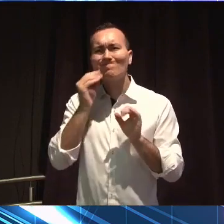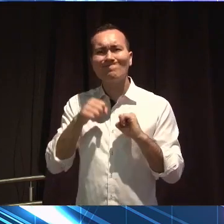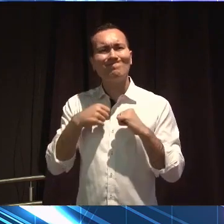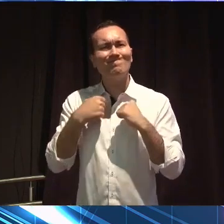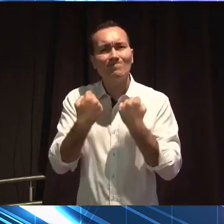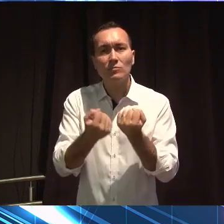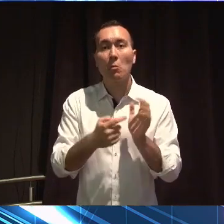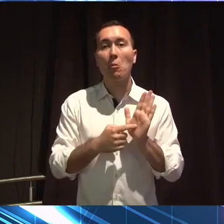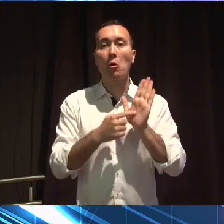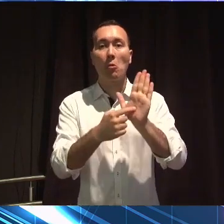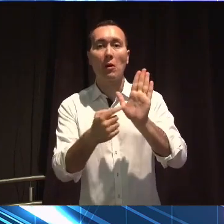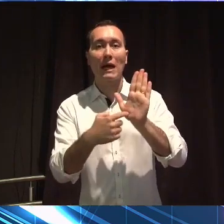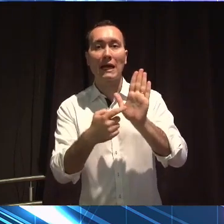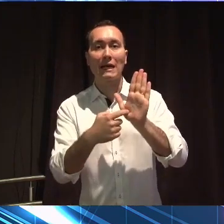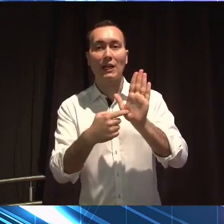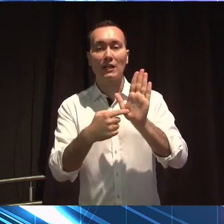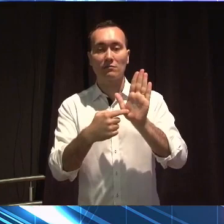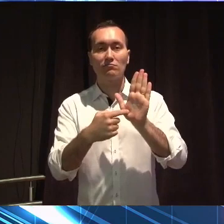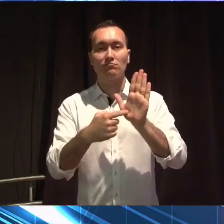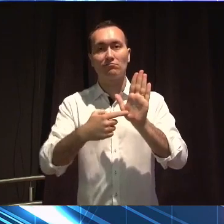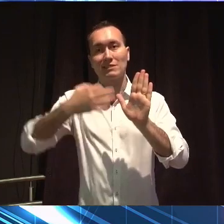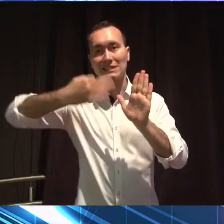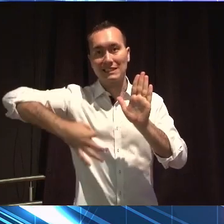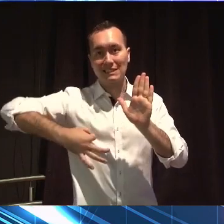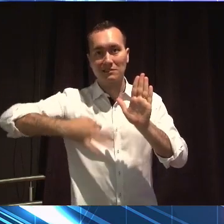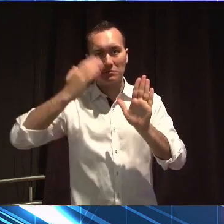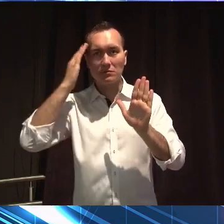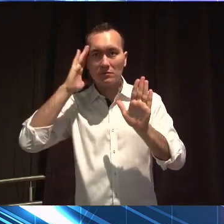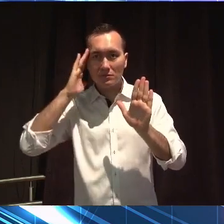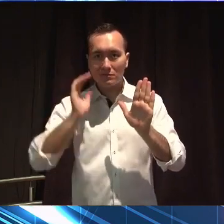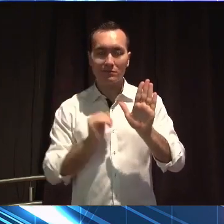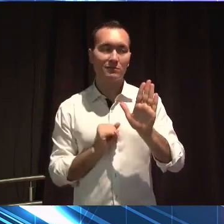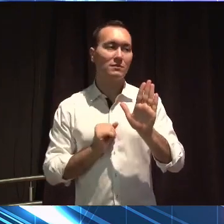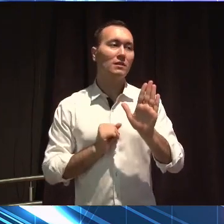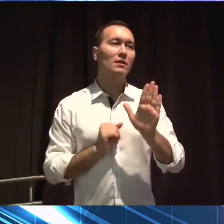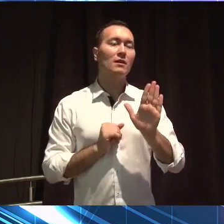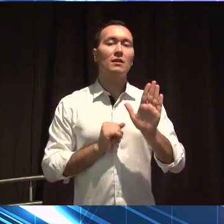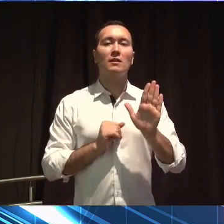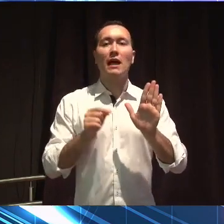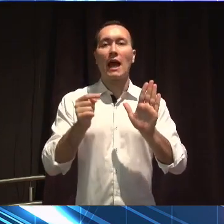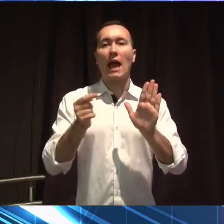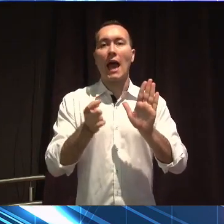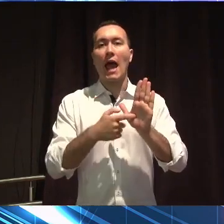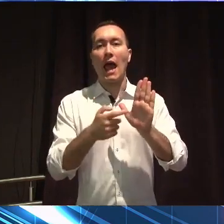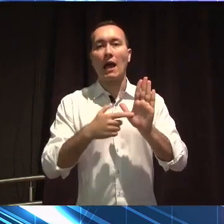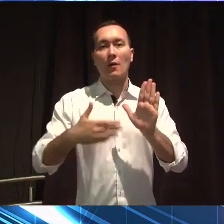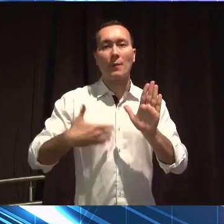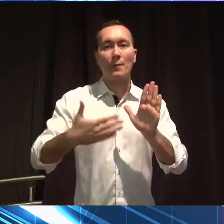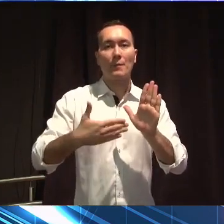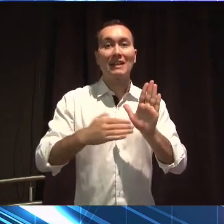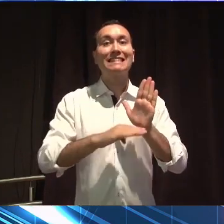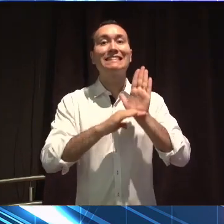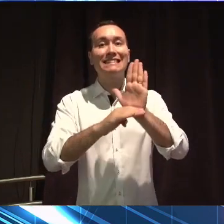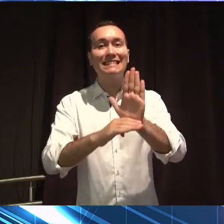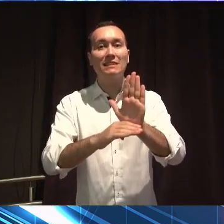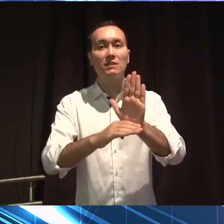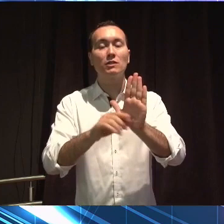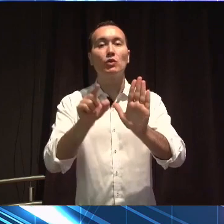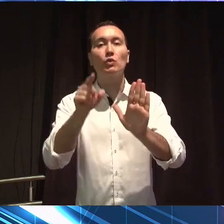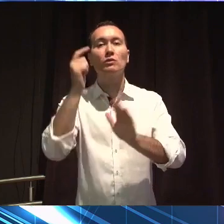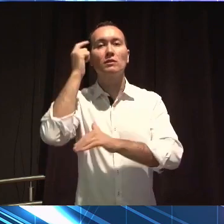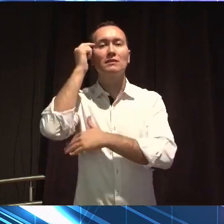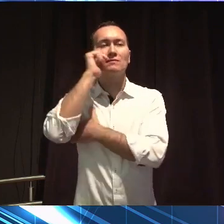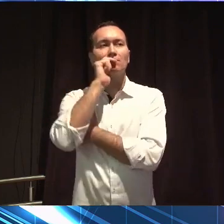para a gente sair um pouco, eventualmente, o seu mundo acabou e começar a pensar em quais são os próximos passos que, efetivamente, a gente precisa adotar